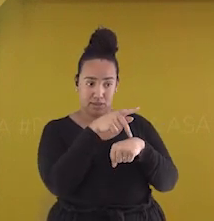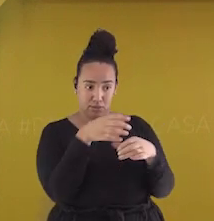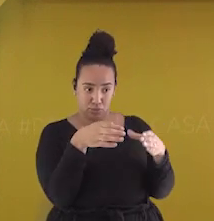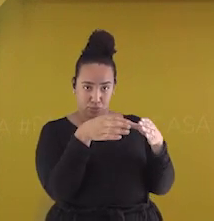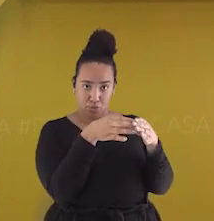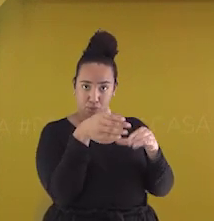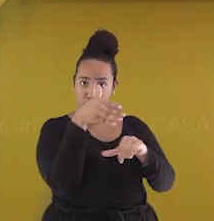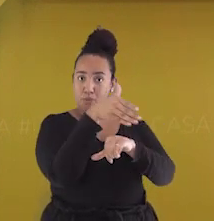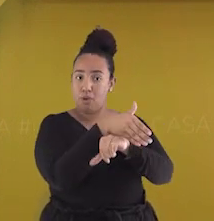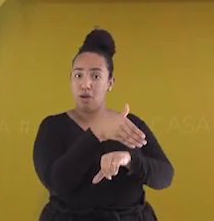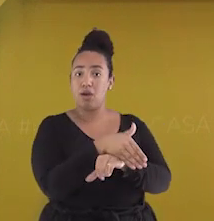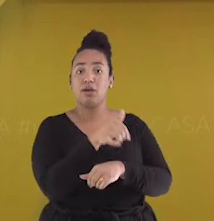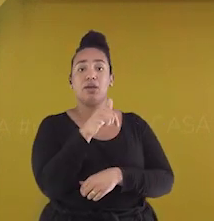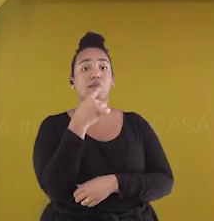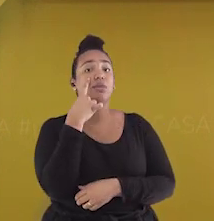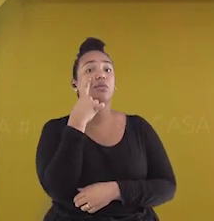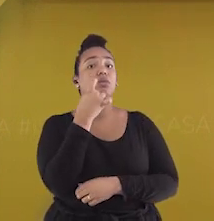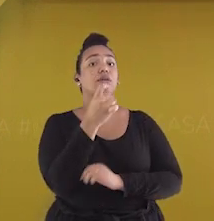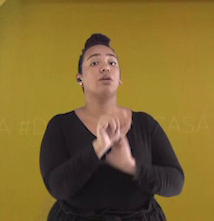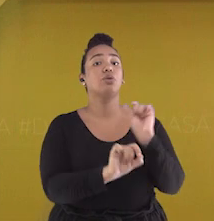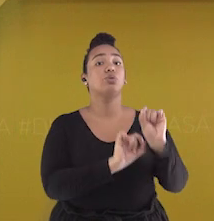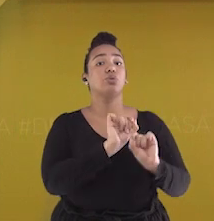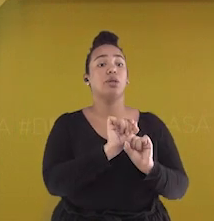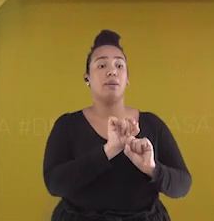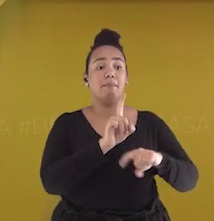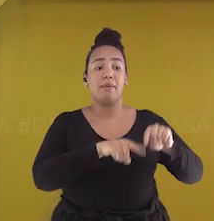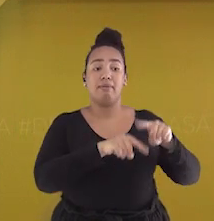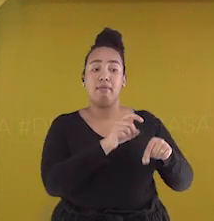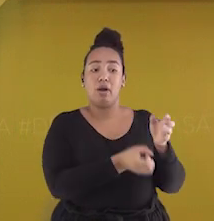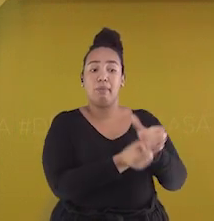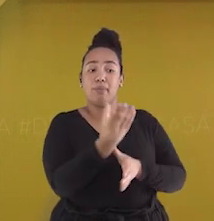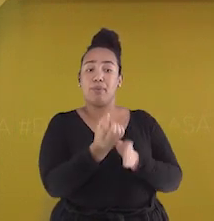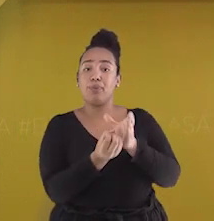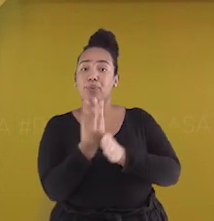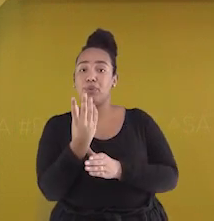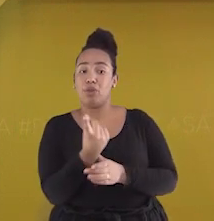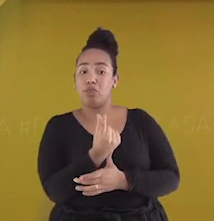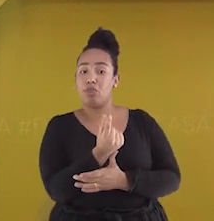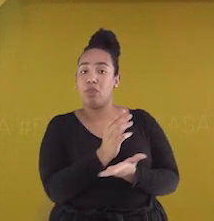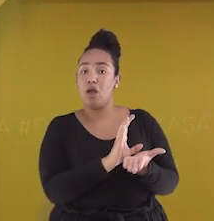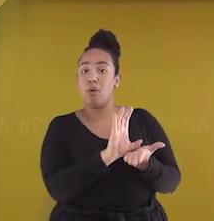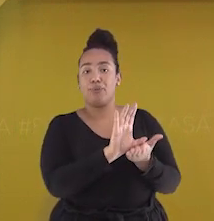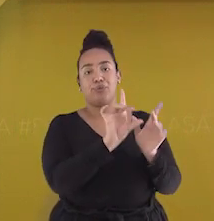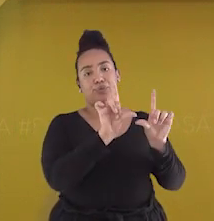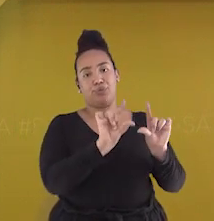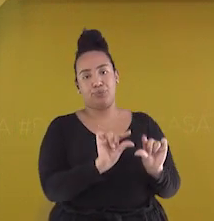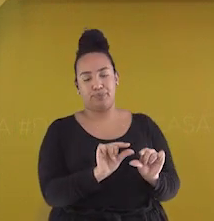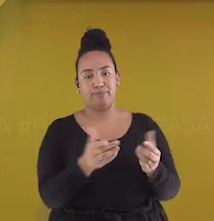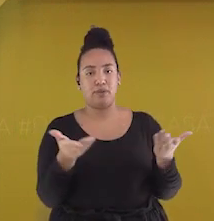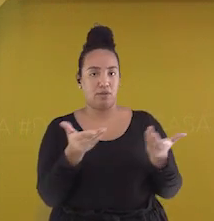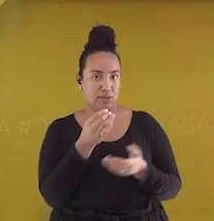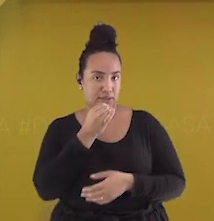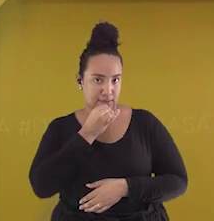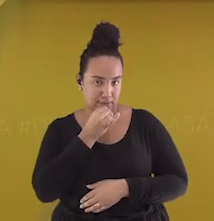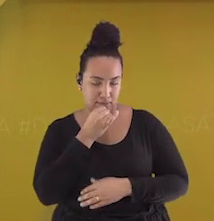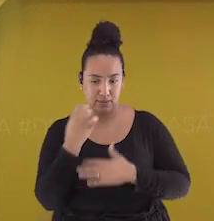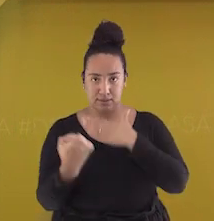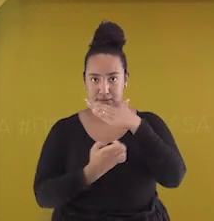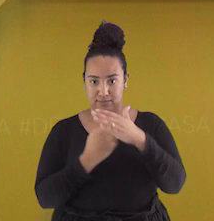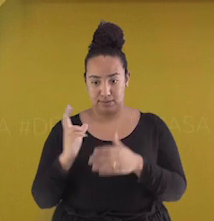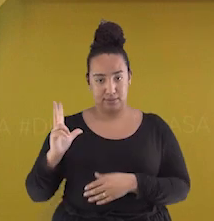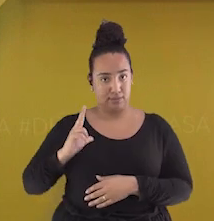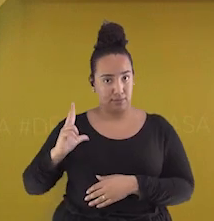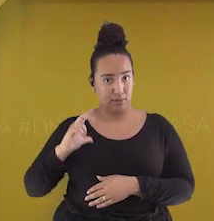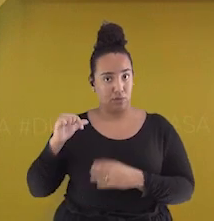em um bloco econômico, ele tem interesse em reduzir o custo de produção. Vamos pensar em uma empresa privada.